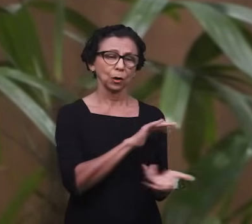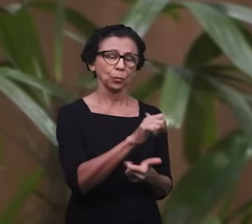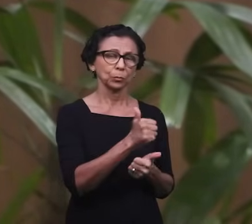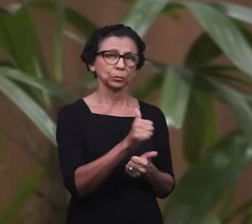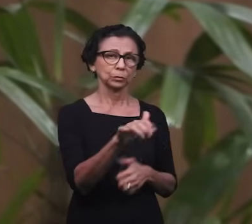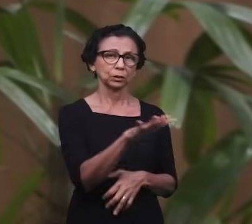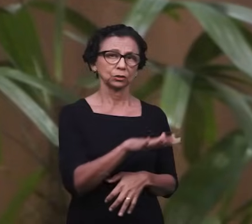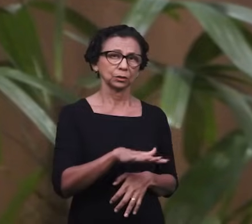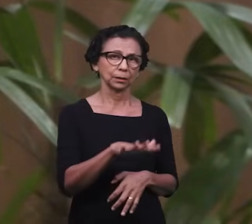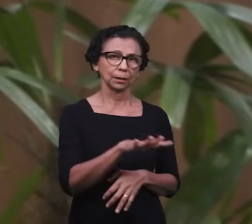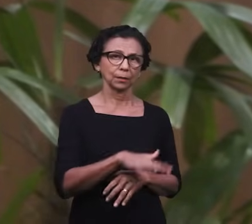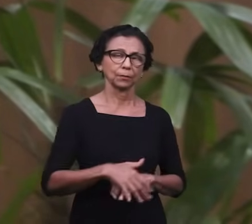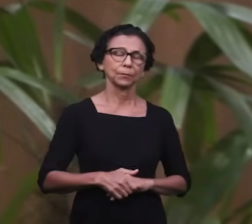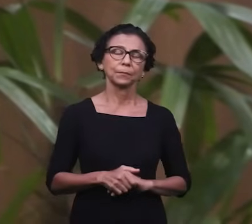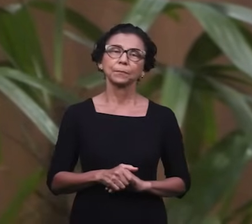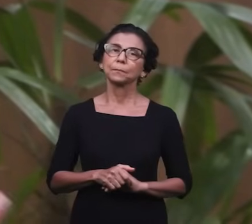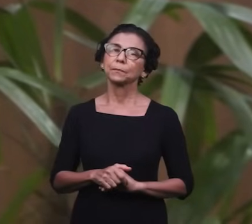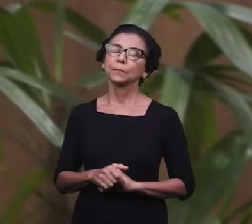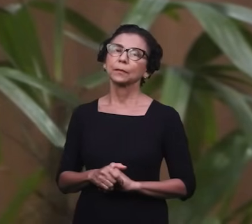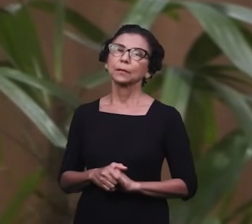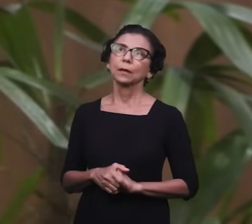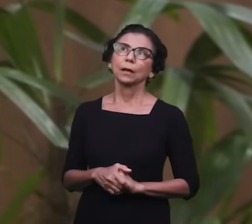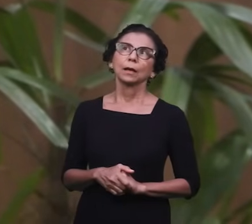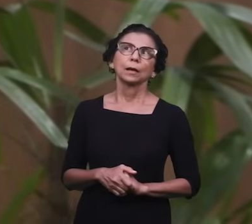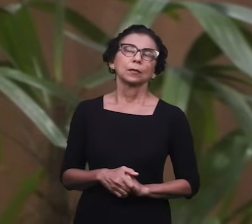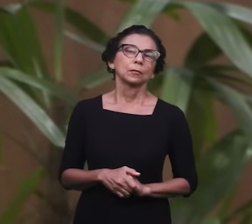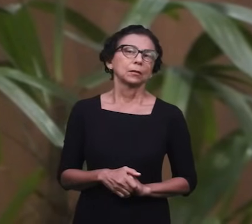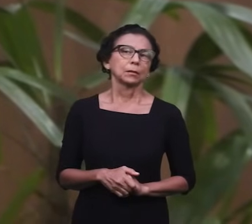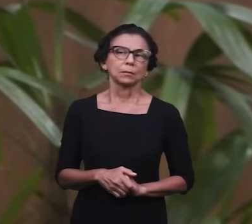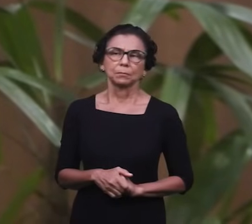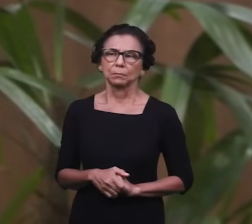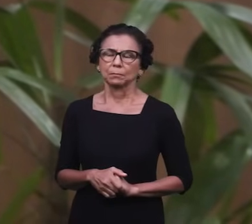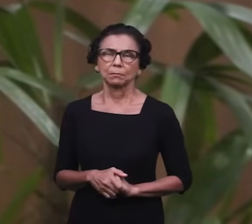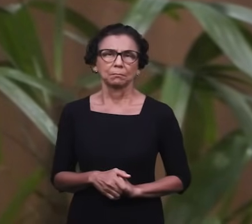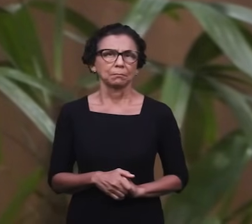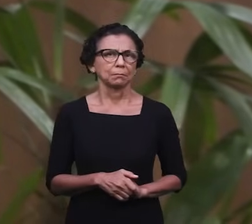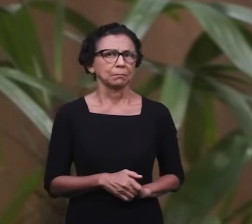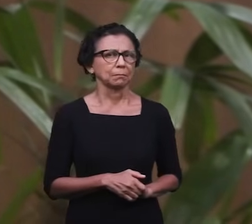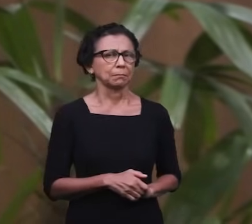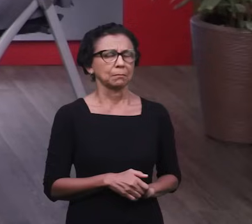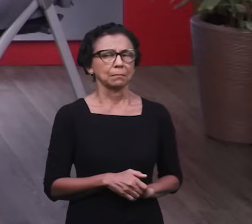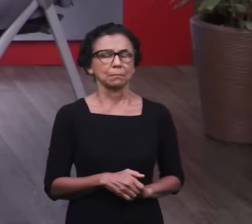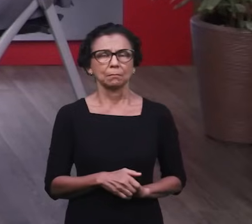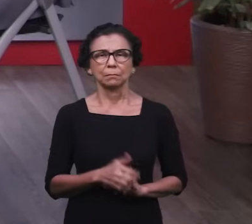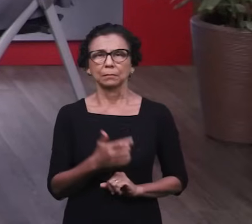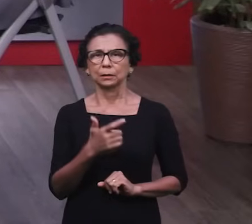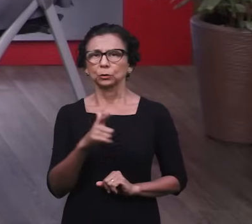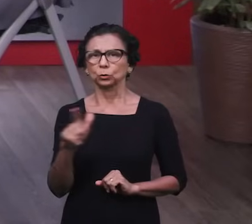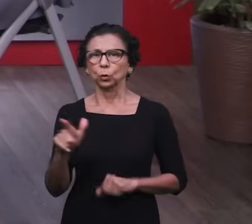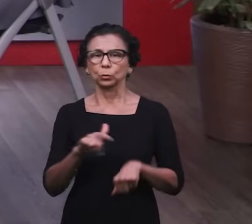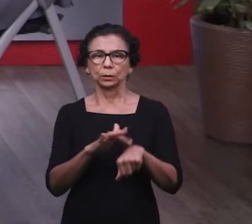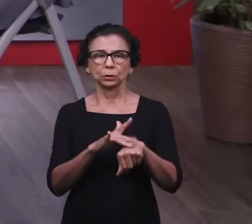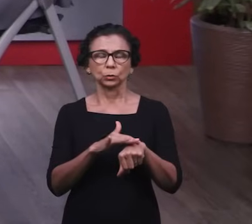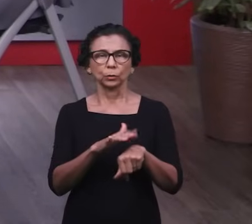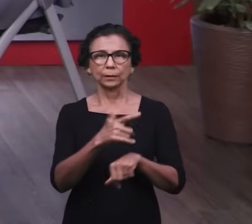de outras. Uhum. Agora não necessariamente estarão presentes comorbidades. Entendi. Agora já